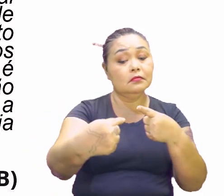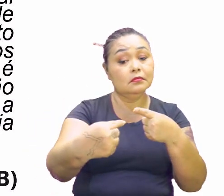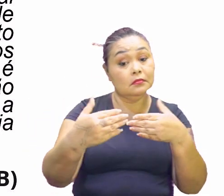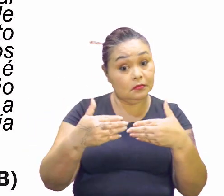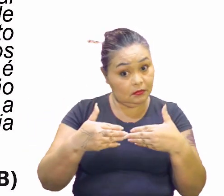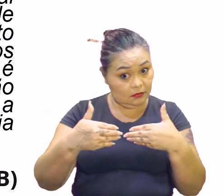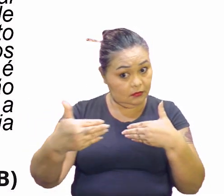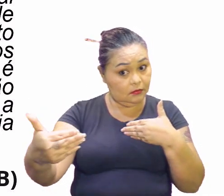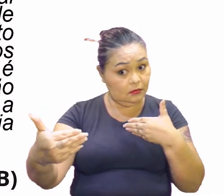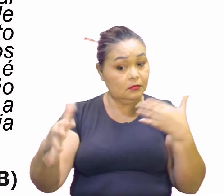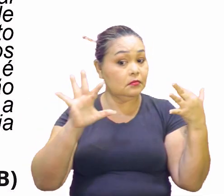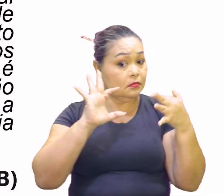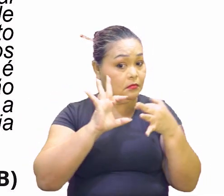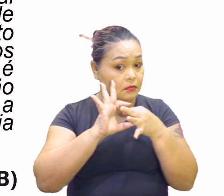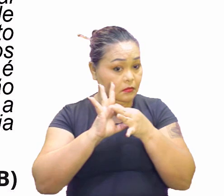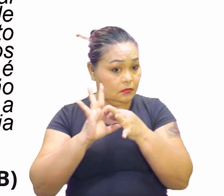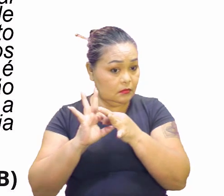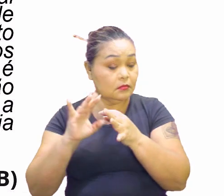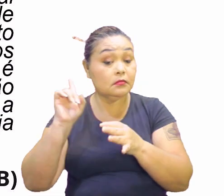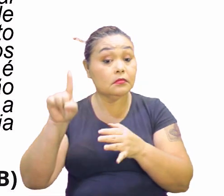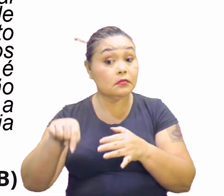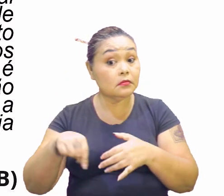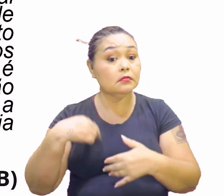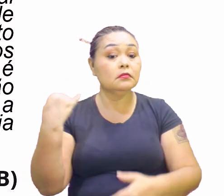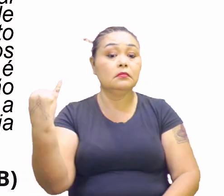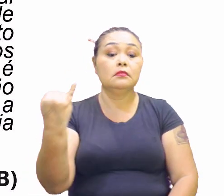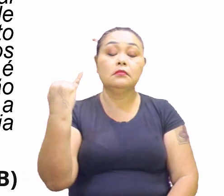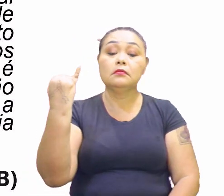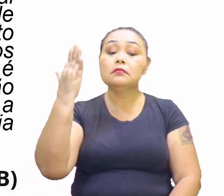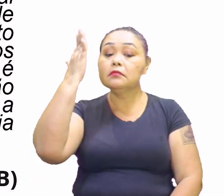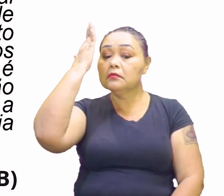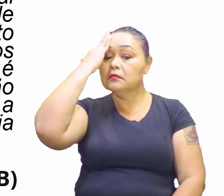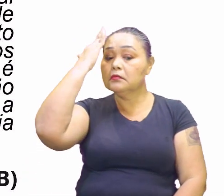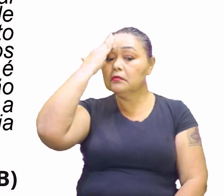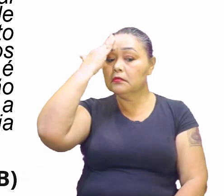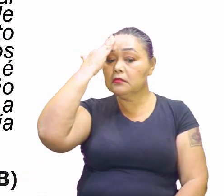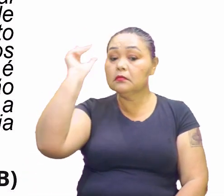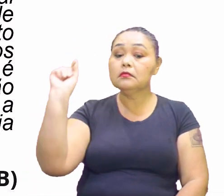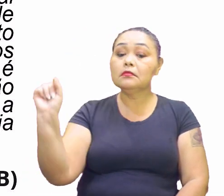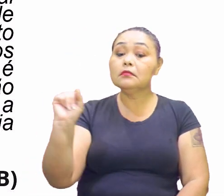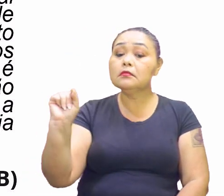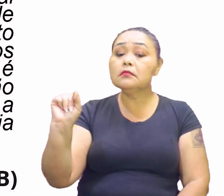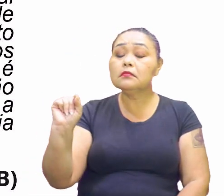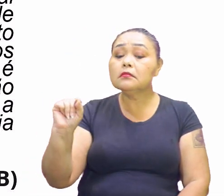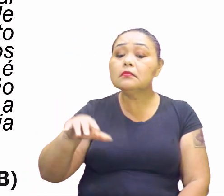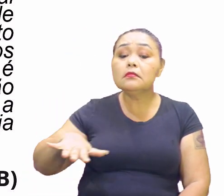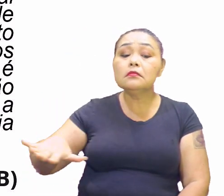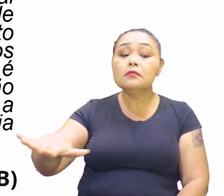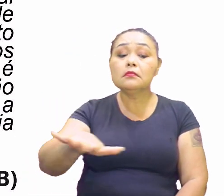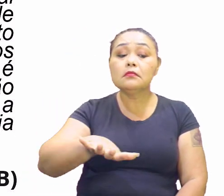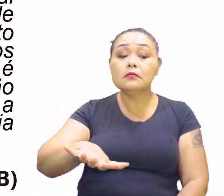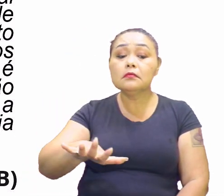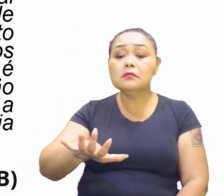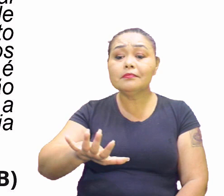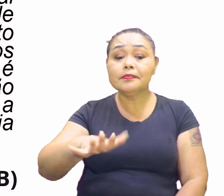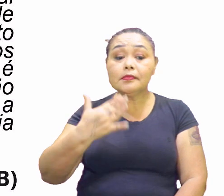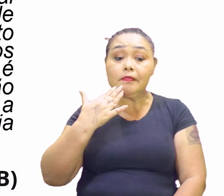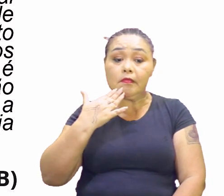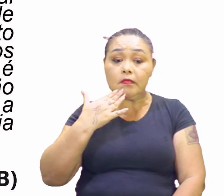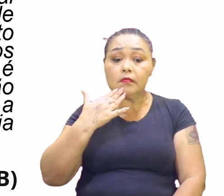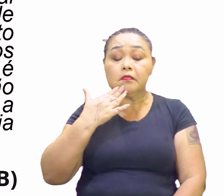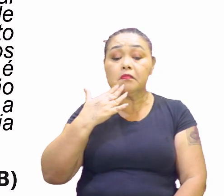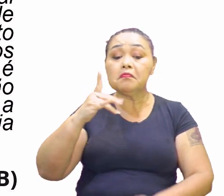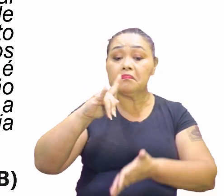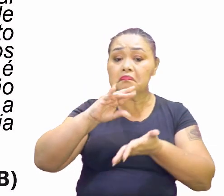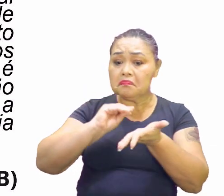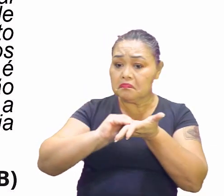políticos. A partir desse contexto, é fundamental entender o que motiva essa situação irregular